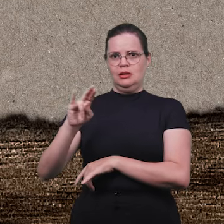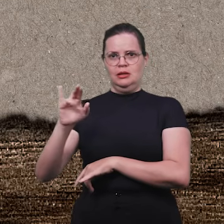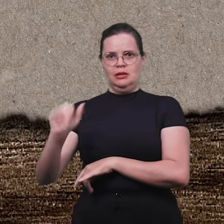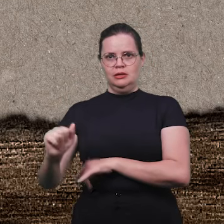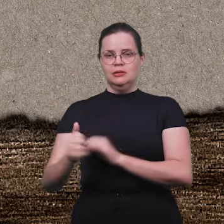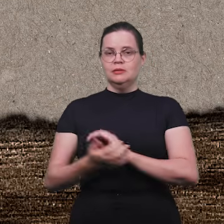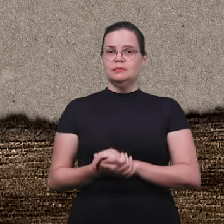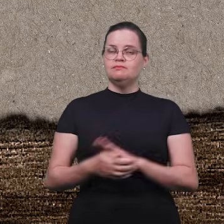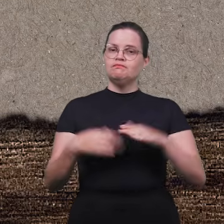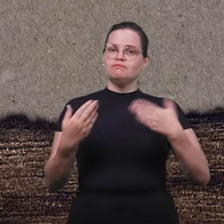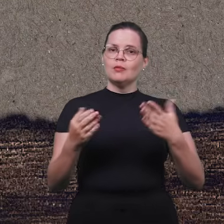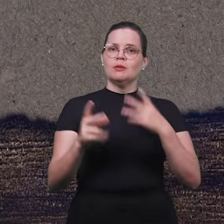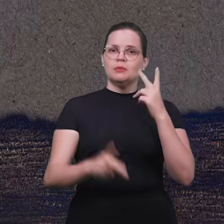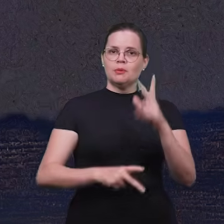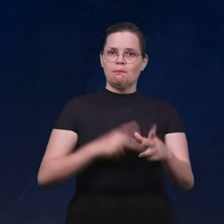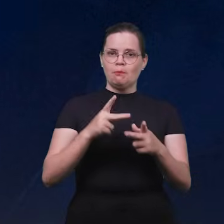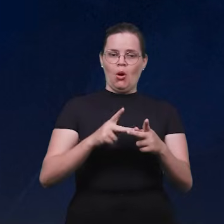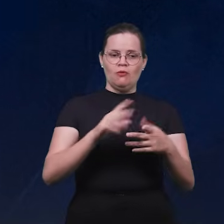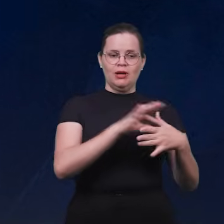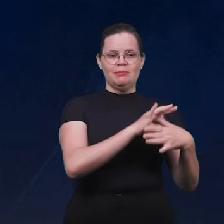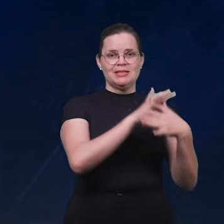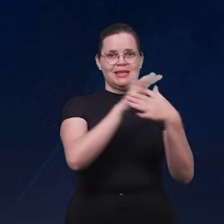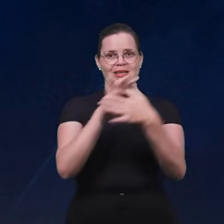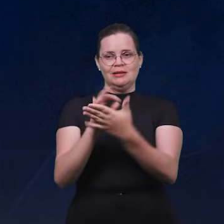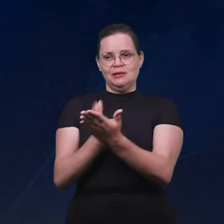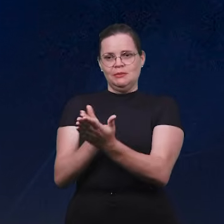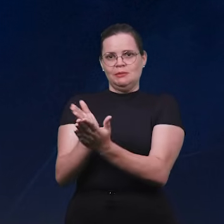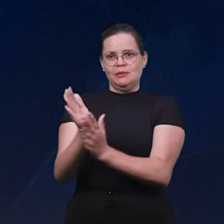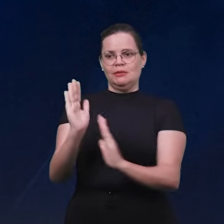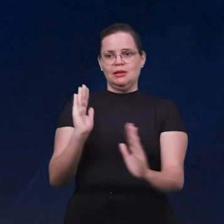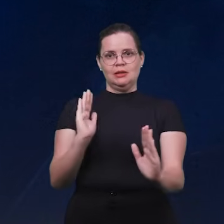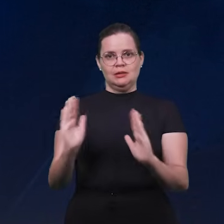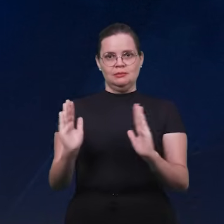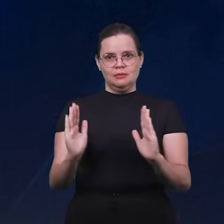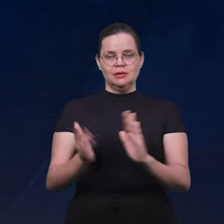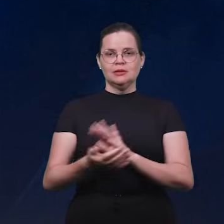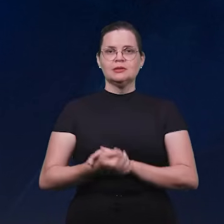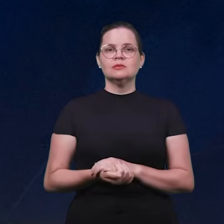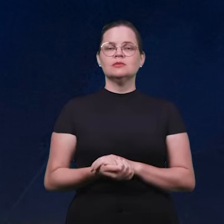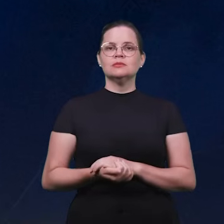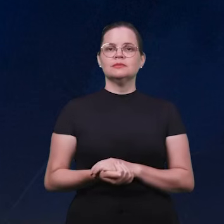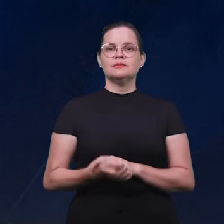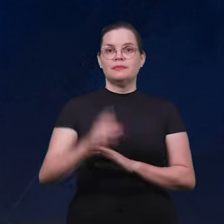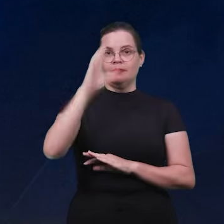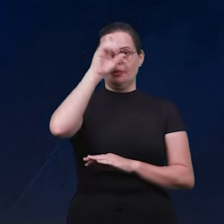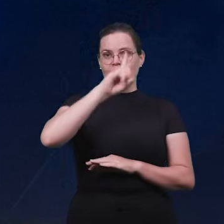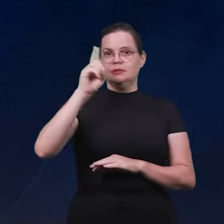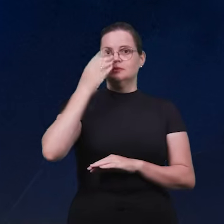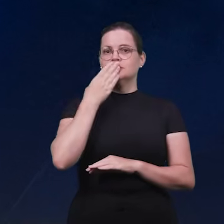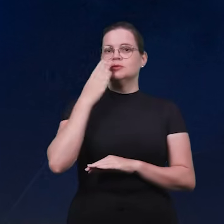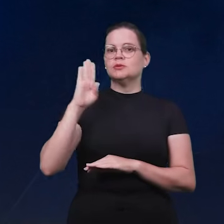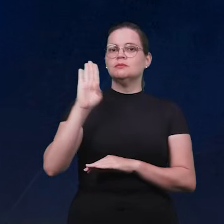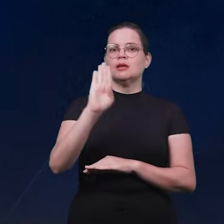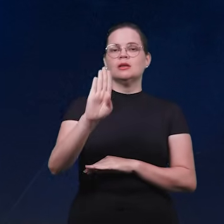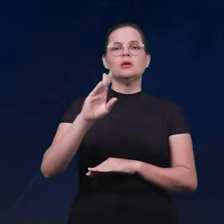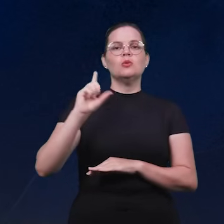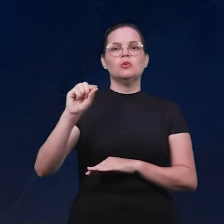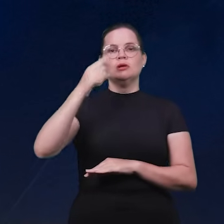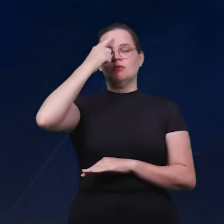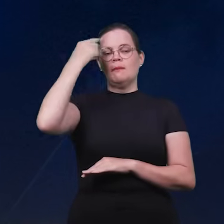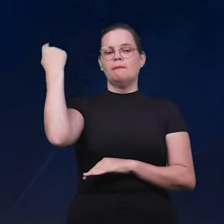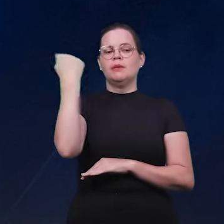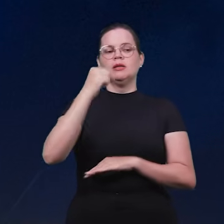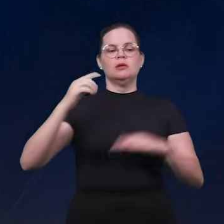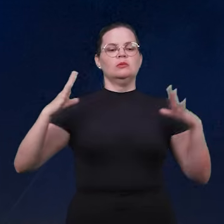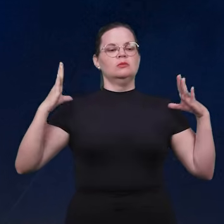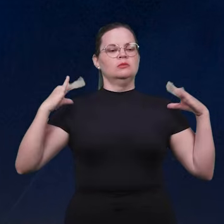para conduzir o seu povo durante esse curto período, Deus prometeu que enviaria a presença do anjo